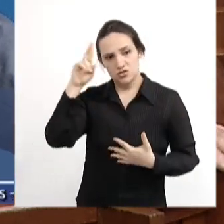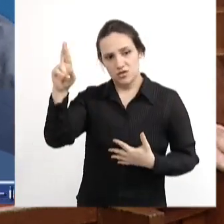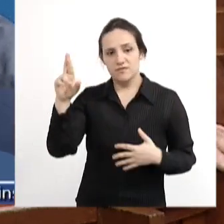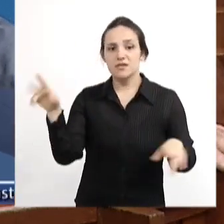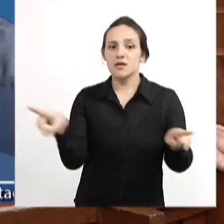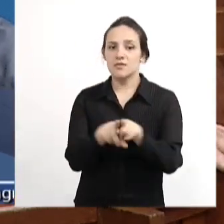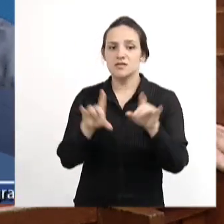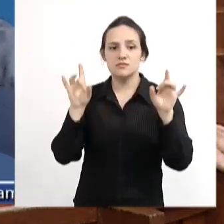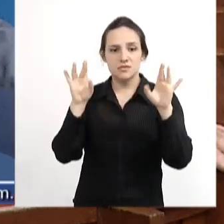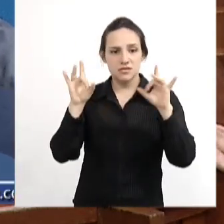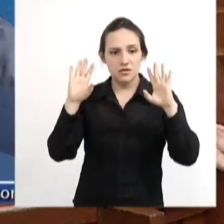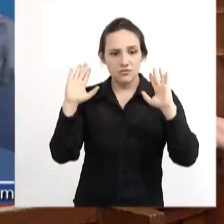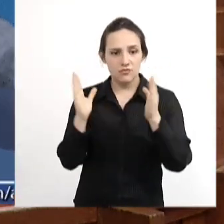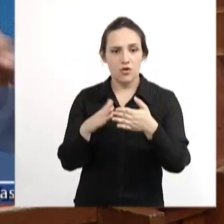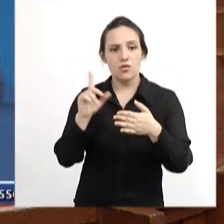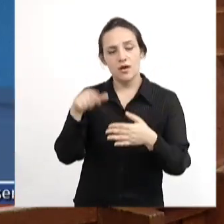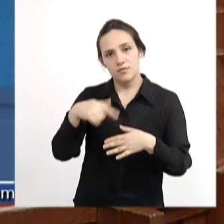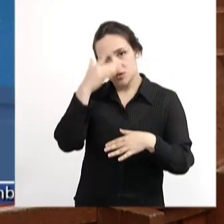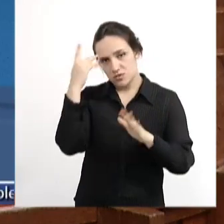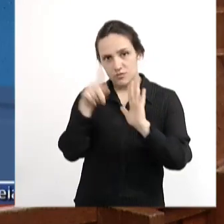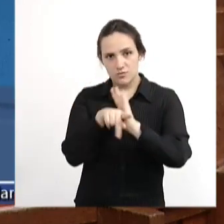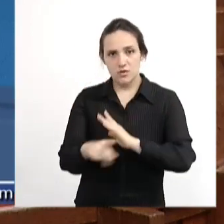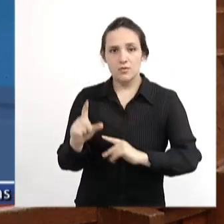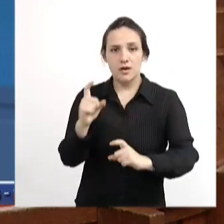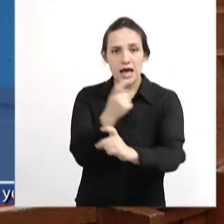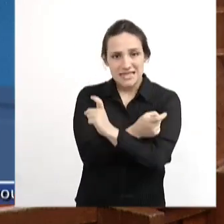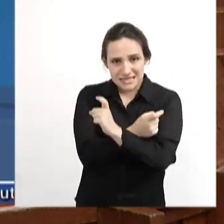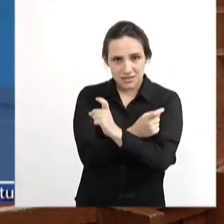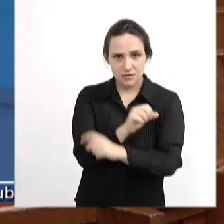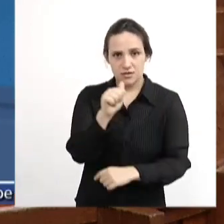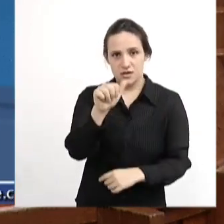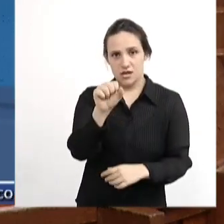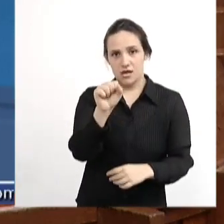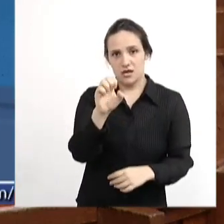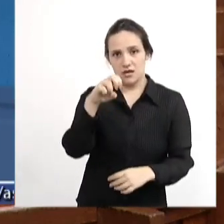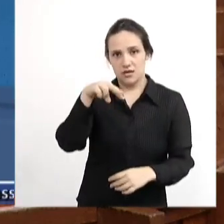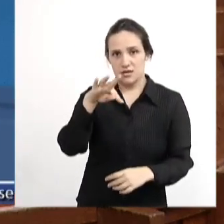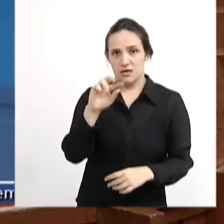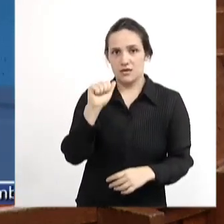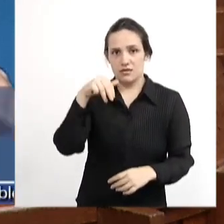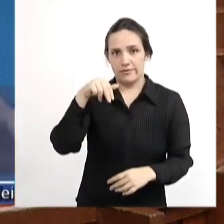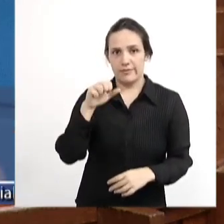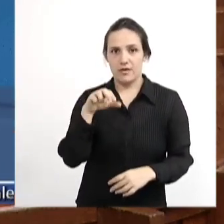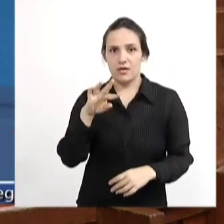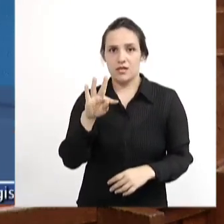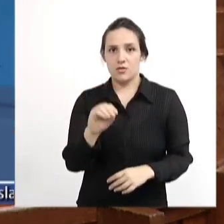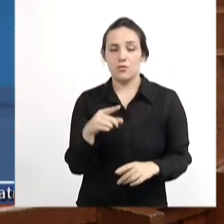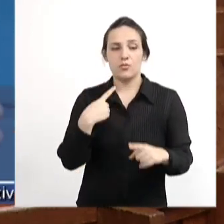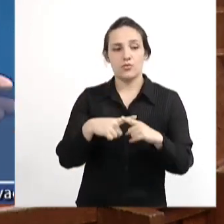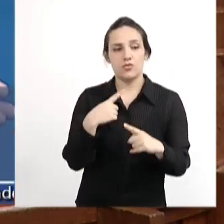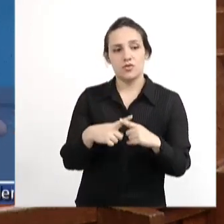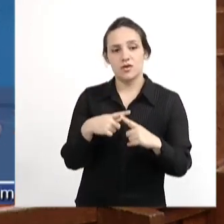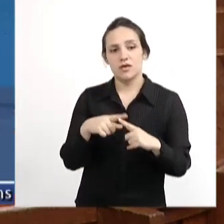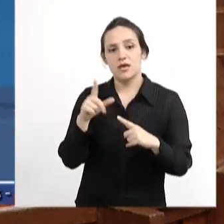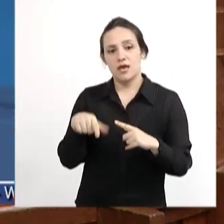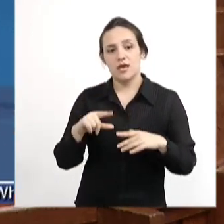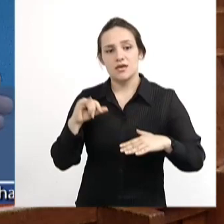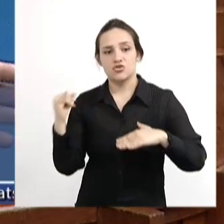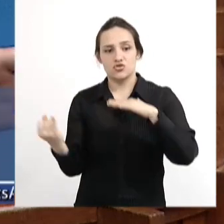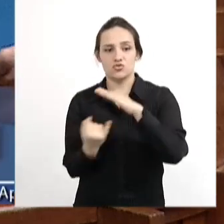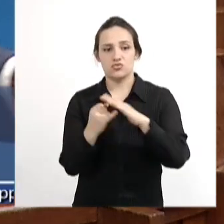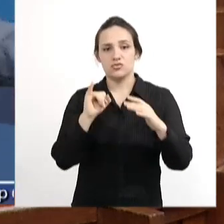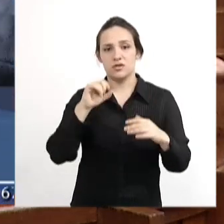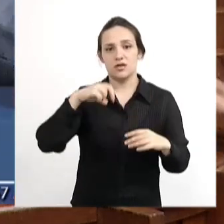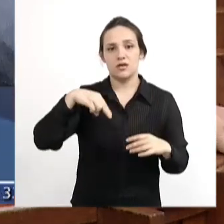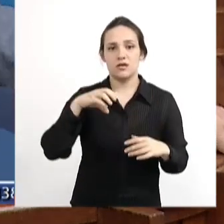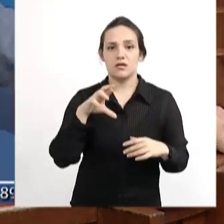assentados, que tem que ter autorização do INCRA de uso da terra. Então, eu faço uso da